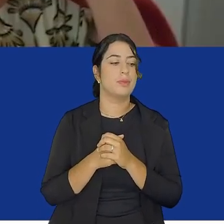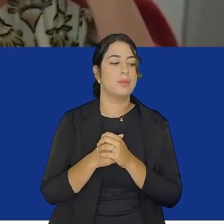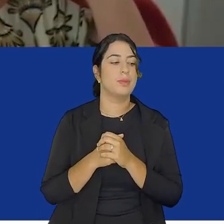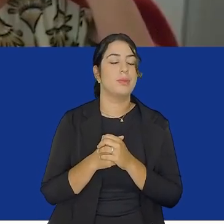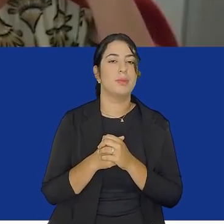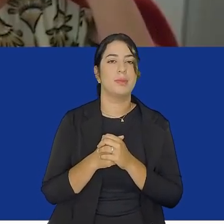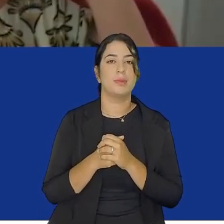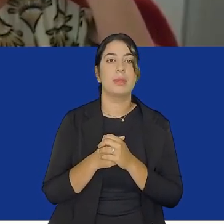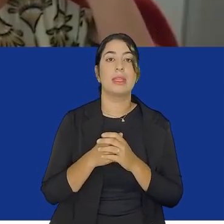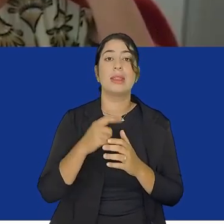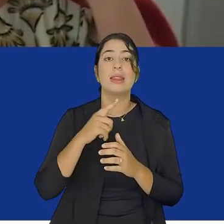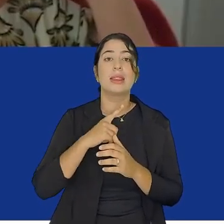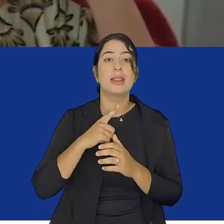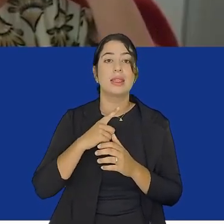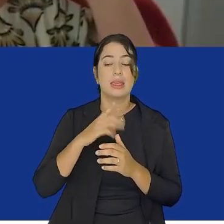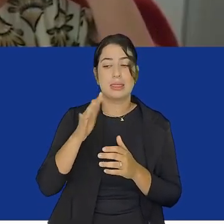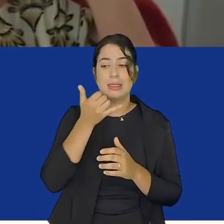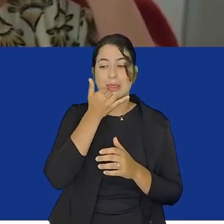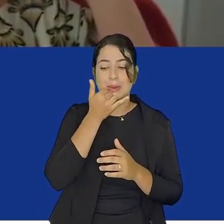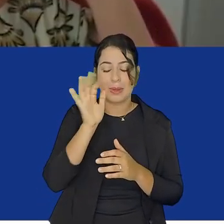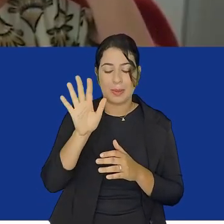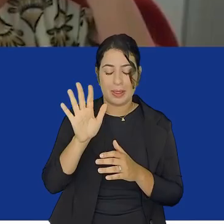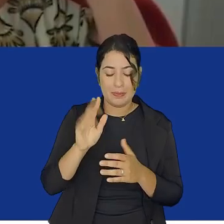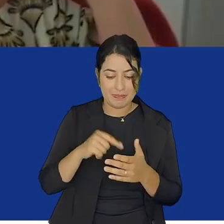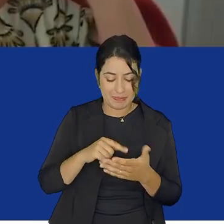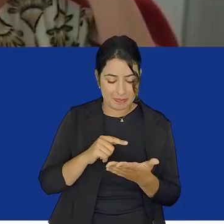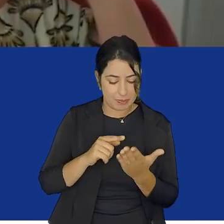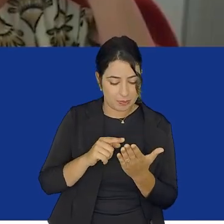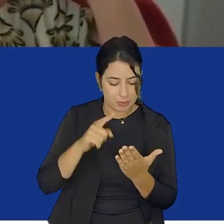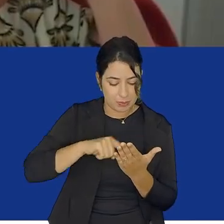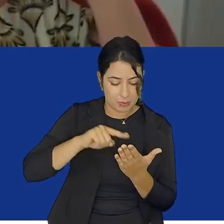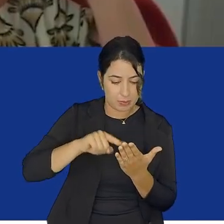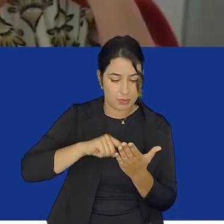Peraí. Eu tenho uma questão assim. Ai, meu Deus, peraí, que entrou no lugar errado.